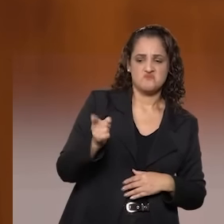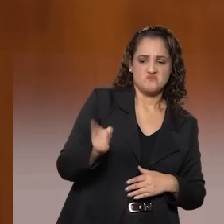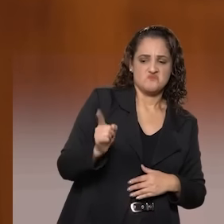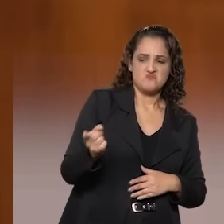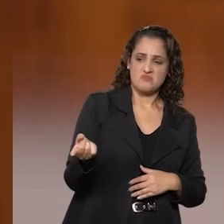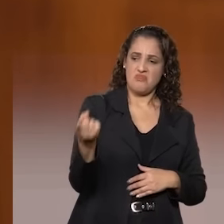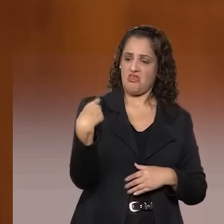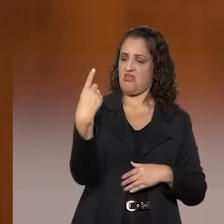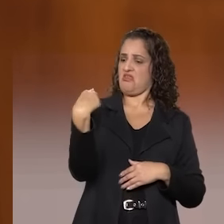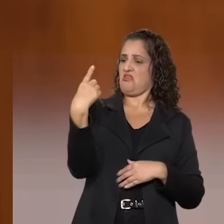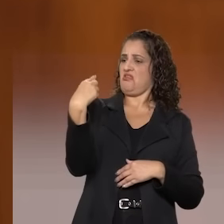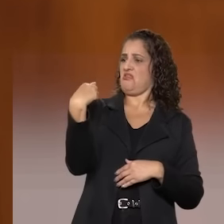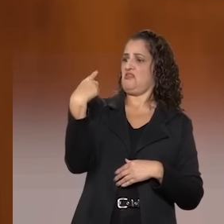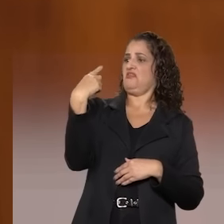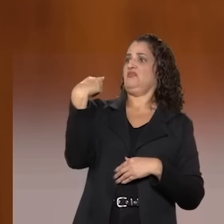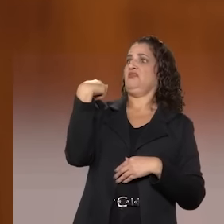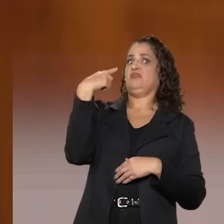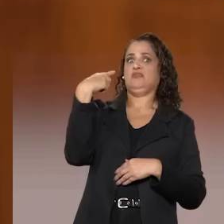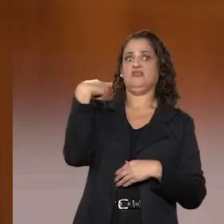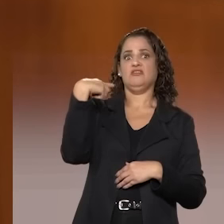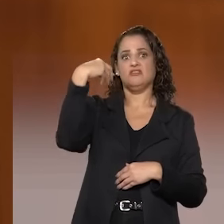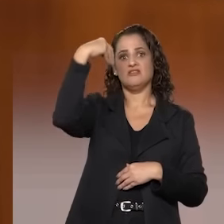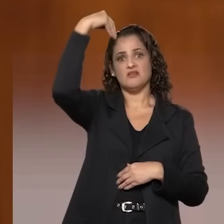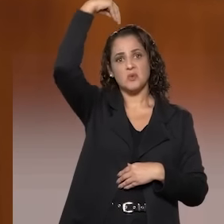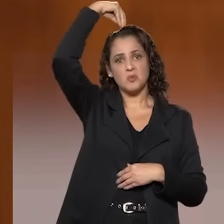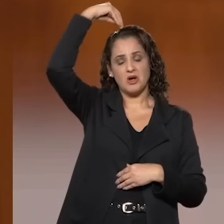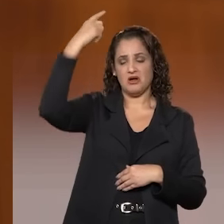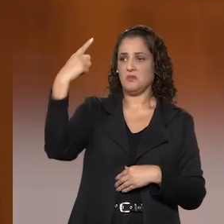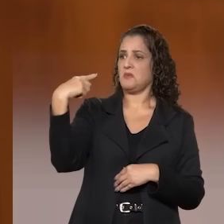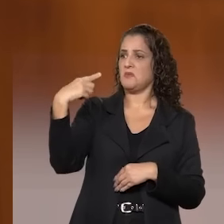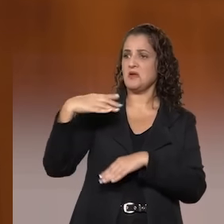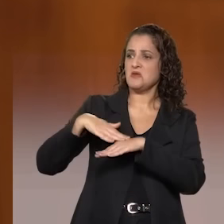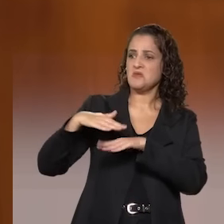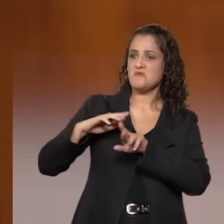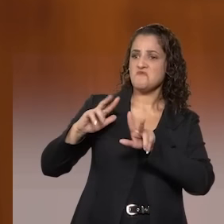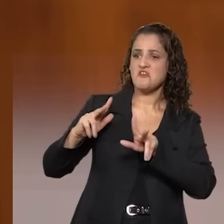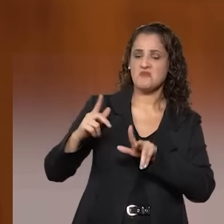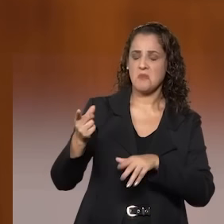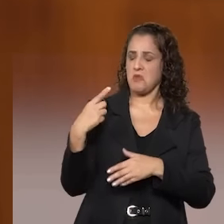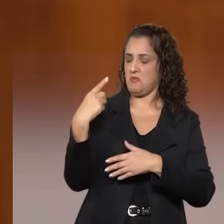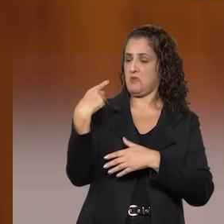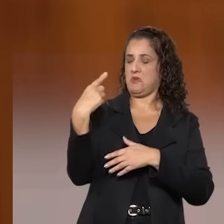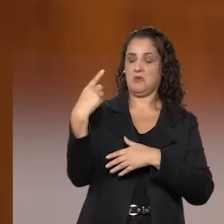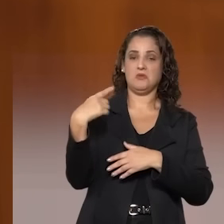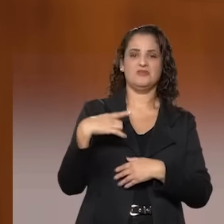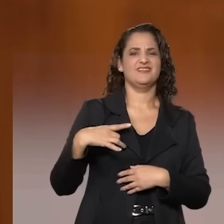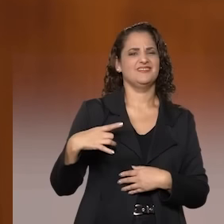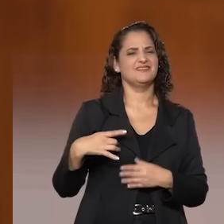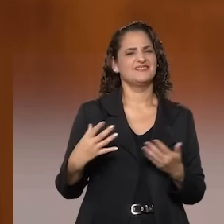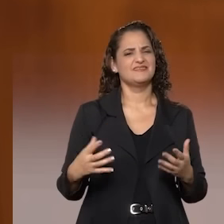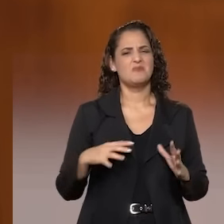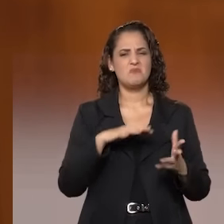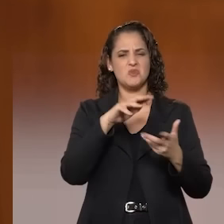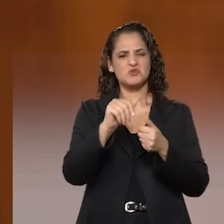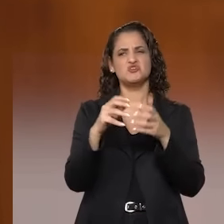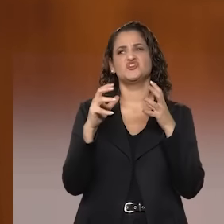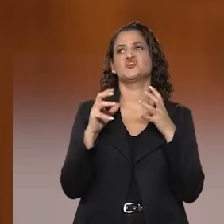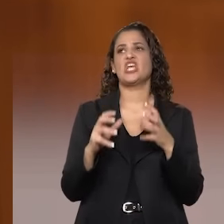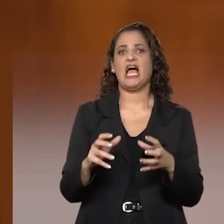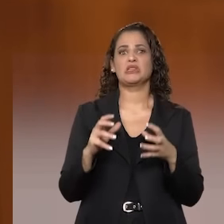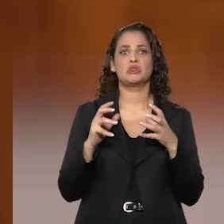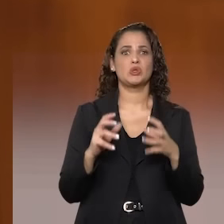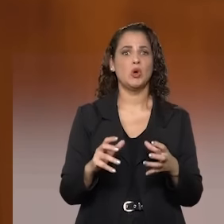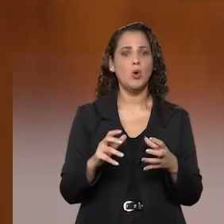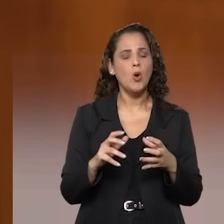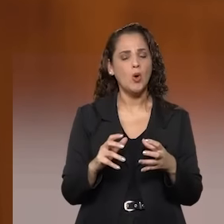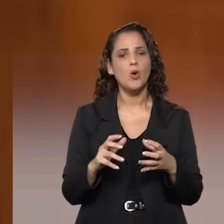não ajo assim e esse mundo tá ficando chato demais esse mundo eh Antigamente era muito melhor quando nós